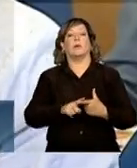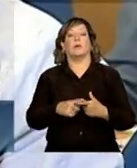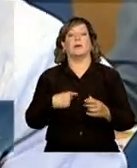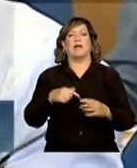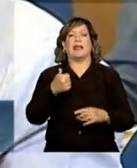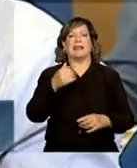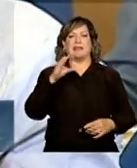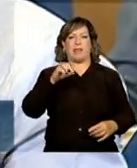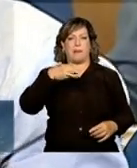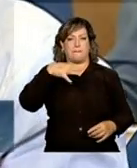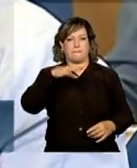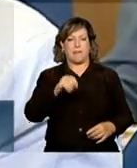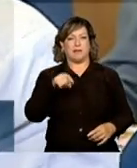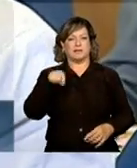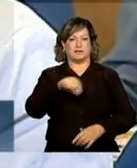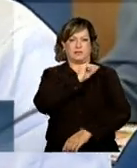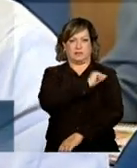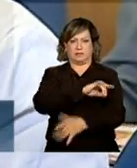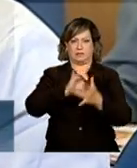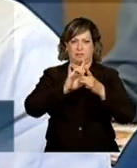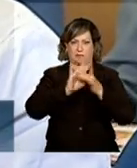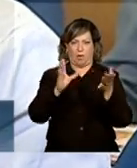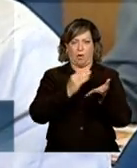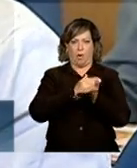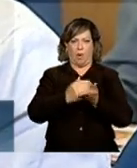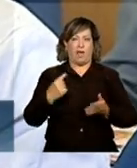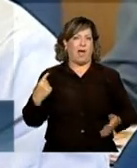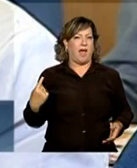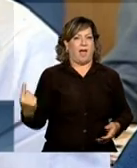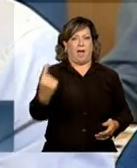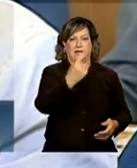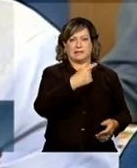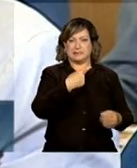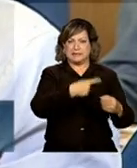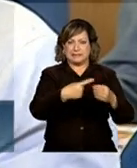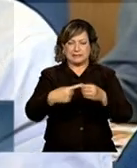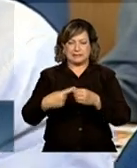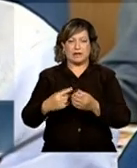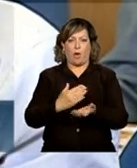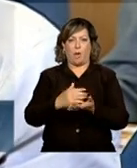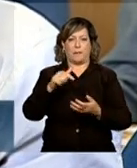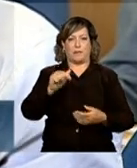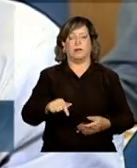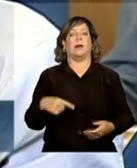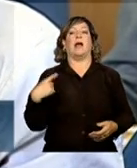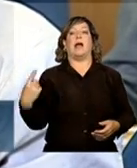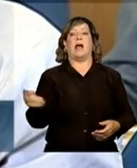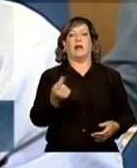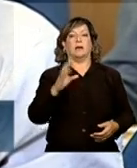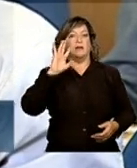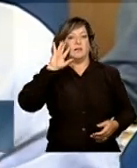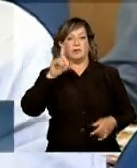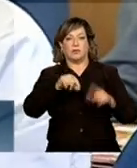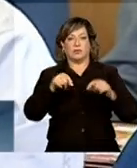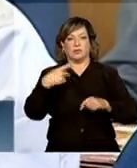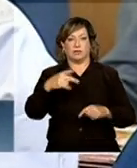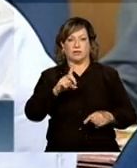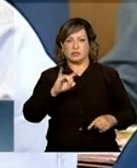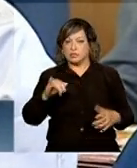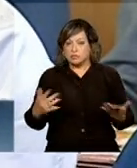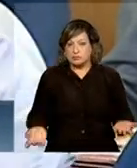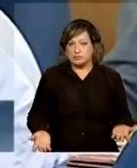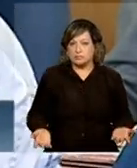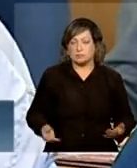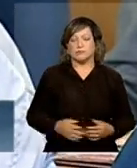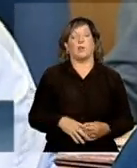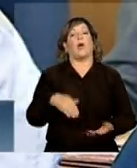de Março é quando a vacina vai est disponível para cada cidade a partir daí cada uma define seu calendário é isso